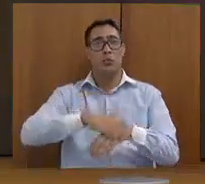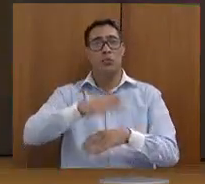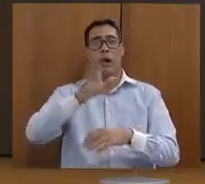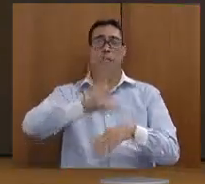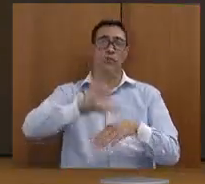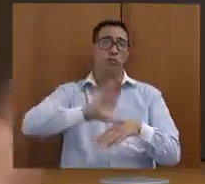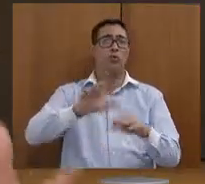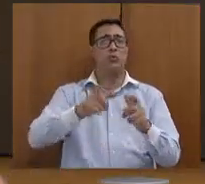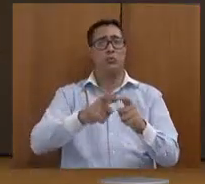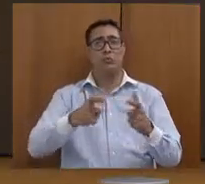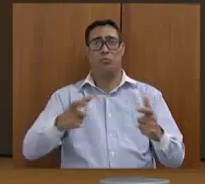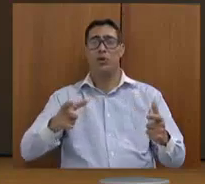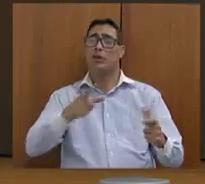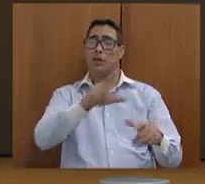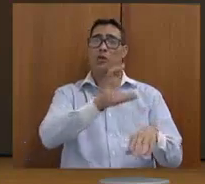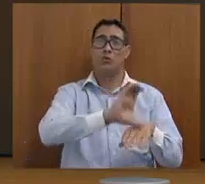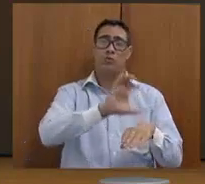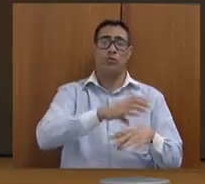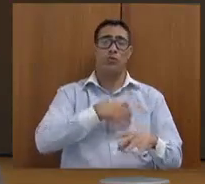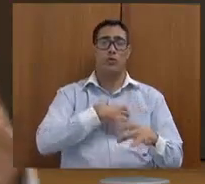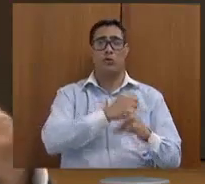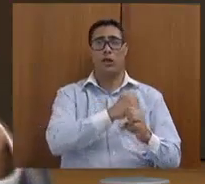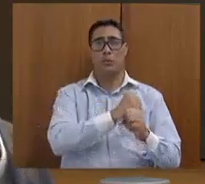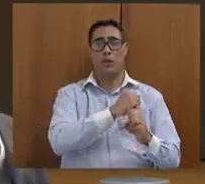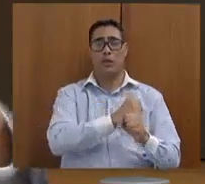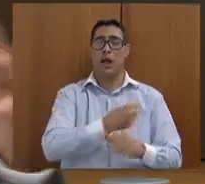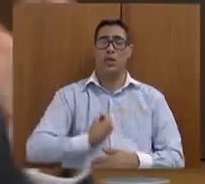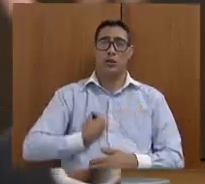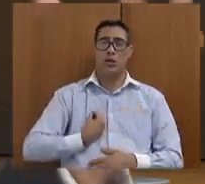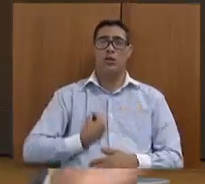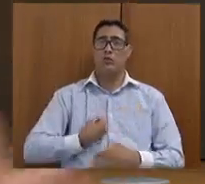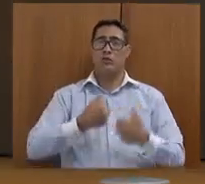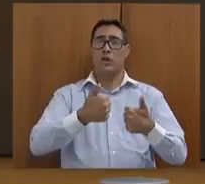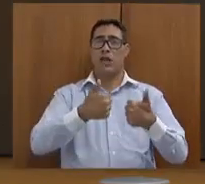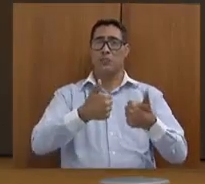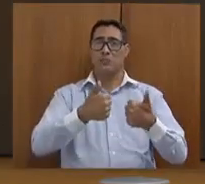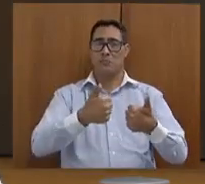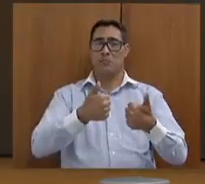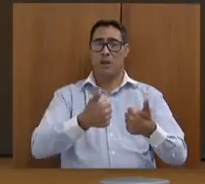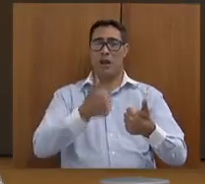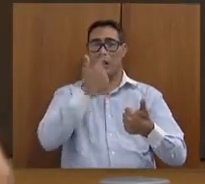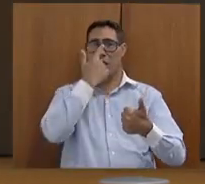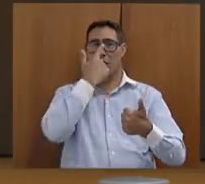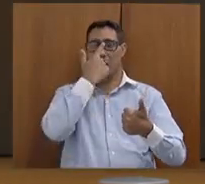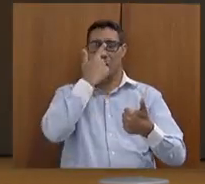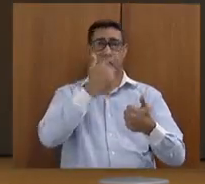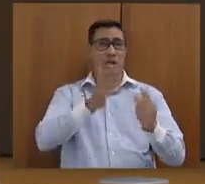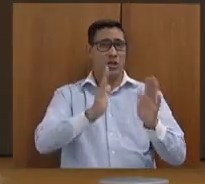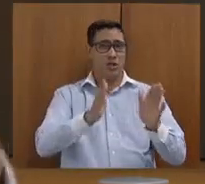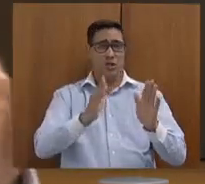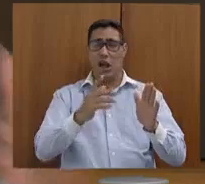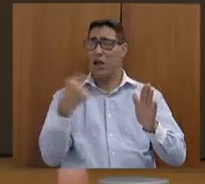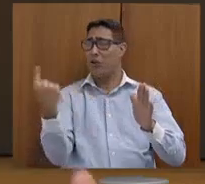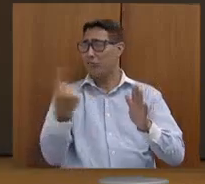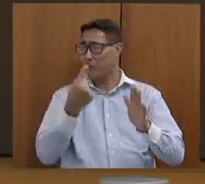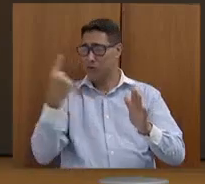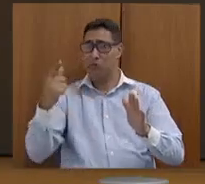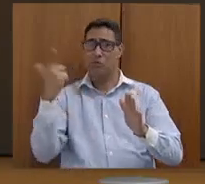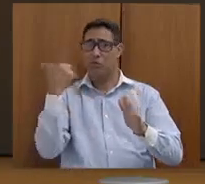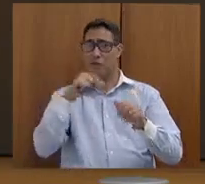de contabilidade que funciona muito bem eu acho que já deu vazão e praticamente todos que fizeram o curso estão